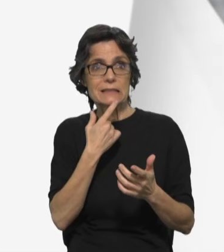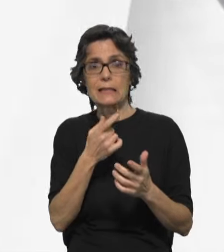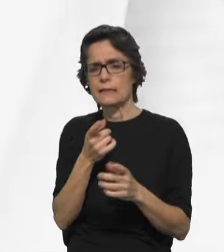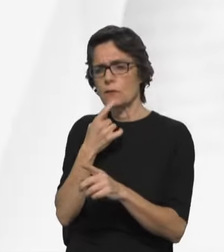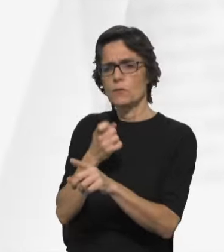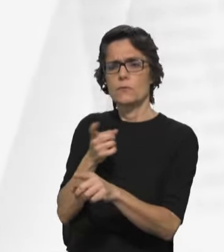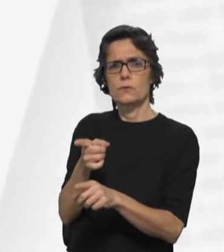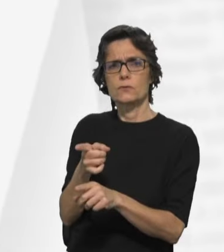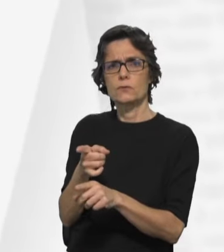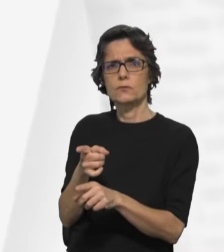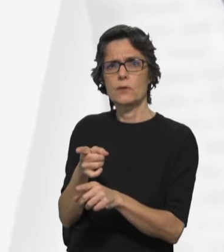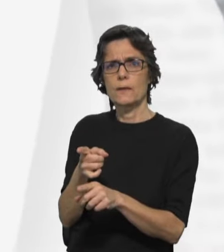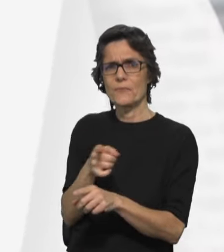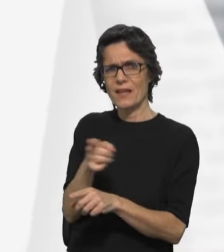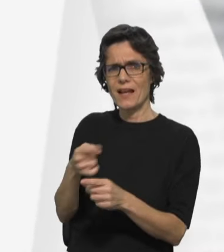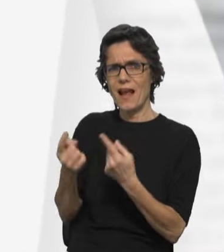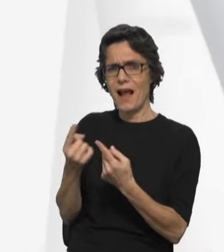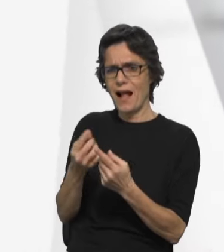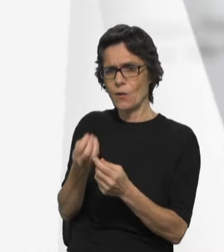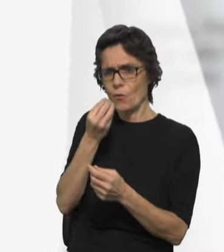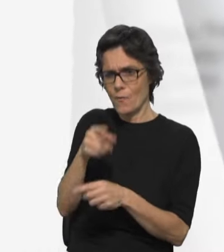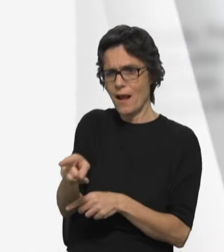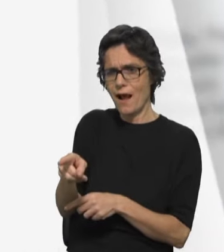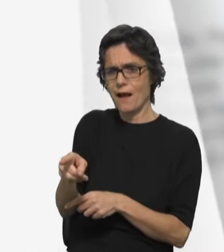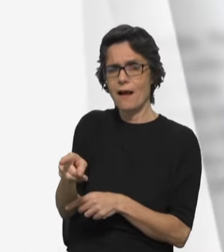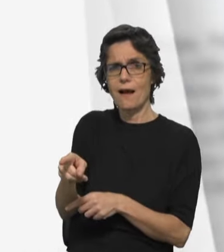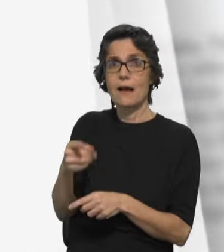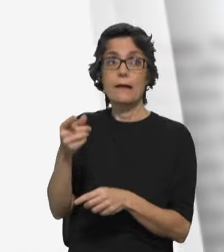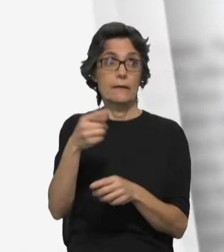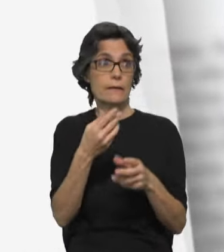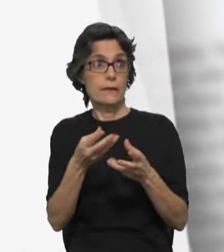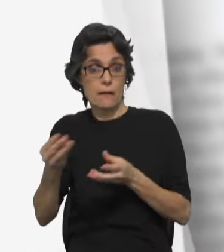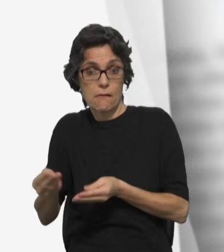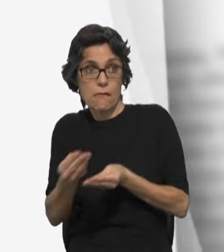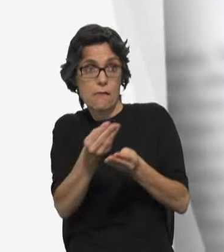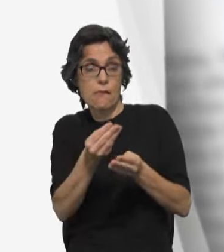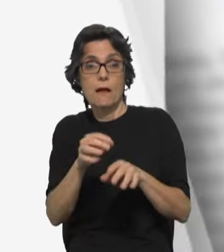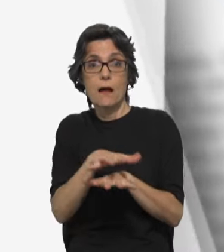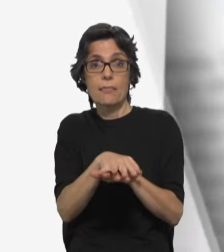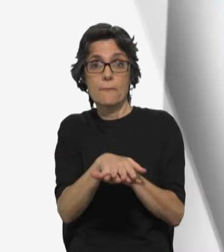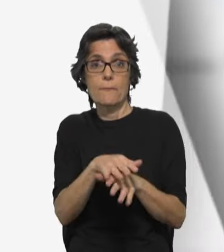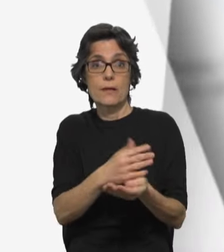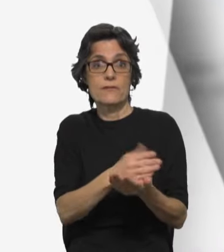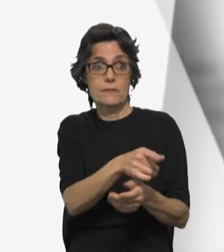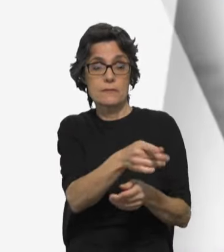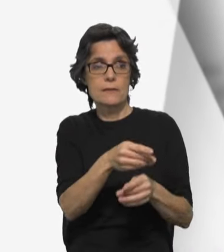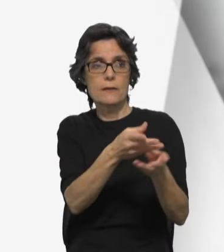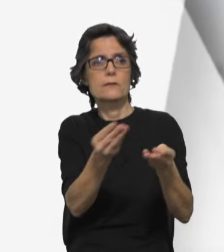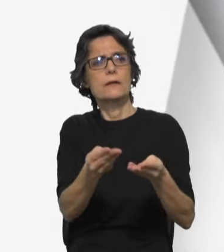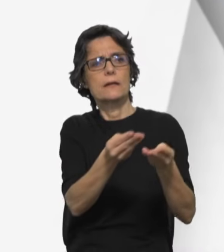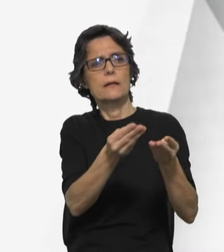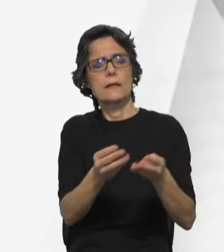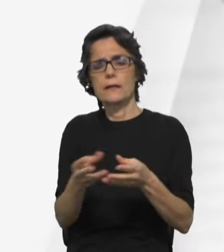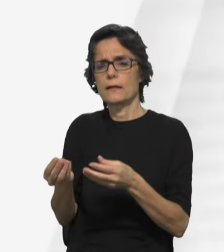perguntou-lhes: "Tendes aí alguma coisa para comer?" Deram-lhe uma posta de peixe assado, que ele tomou e